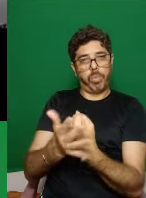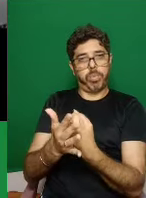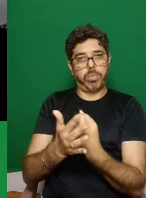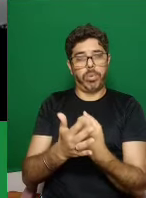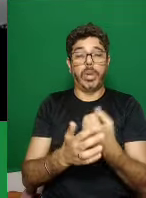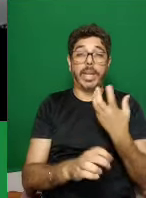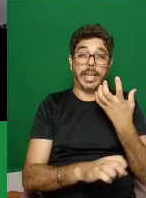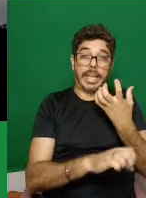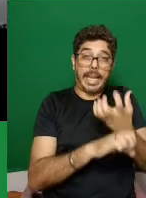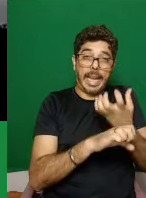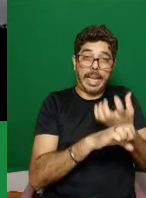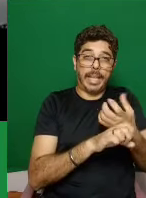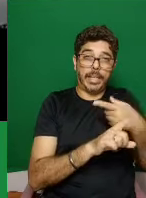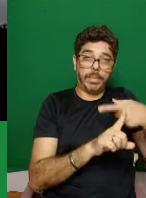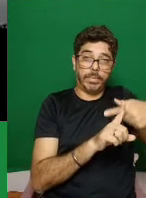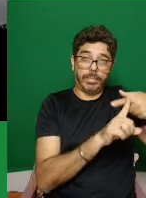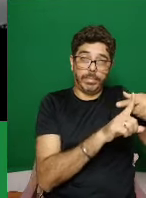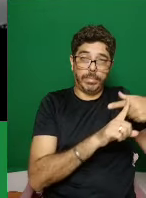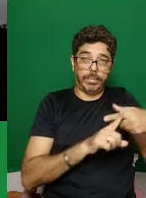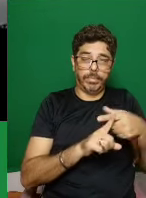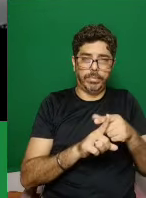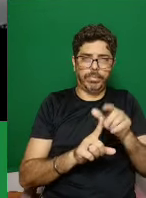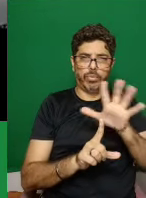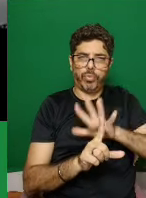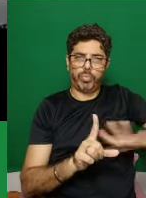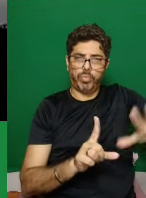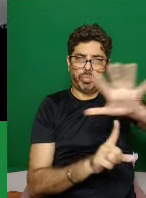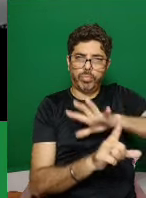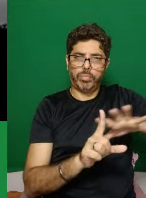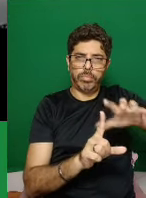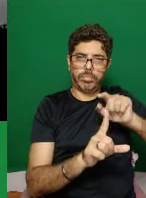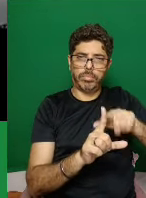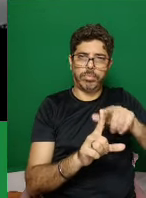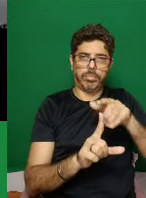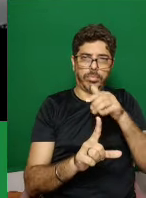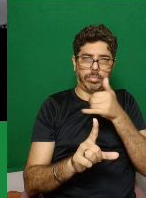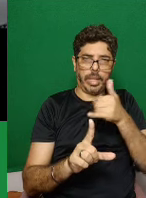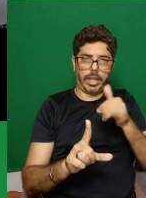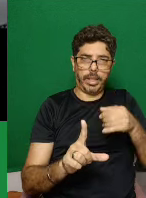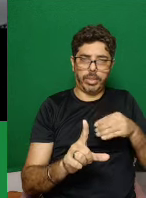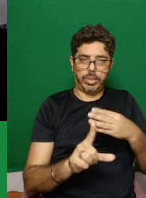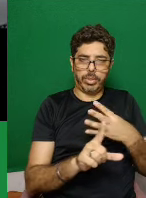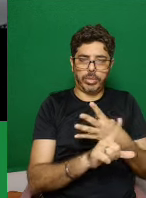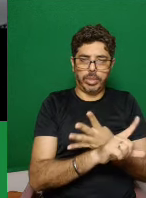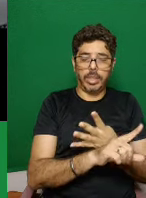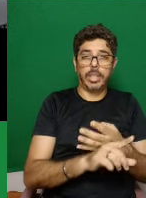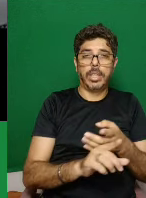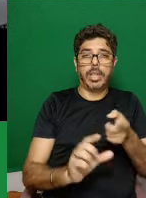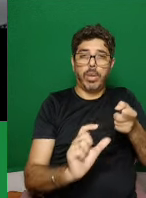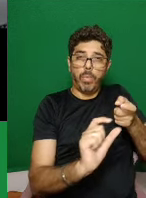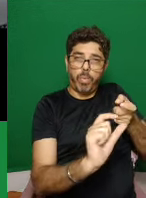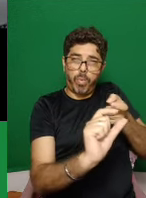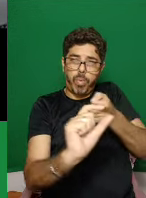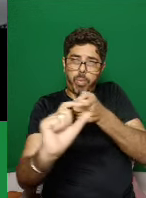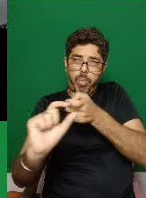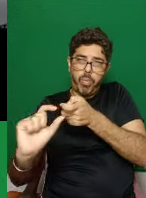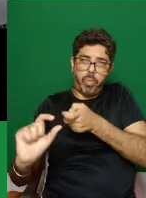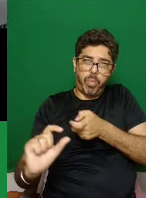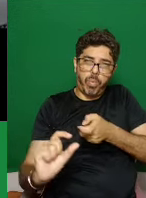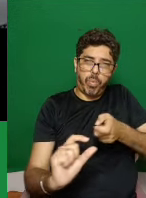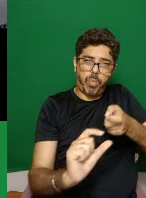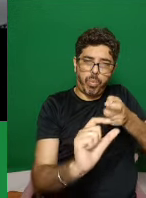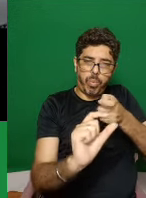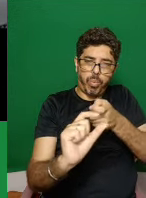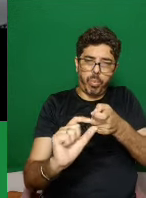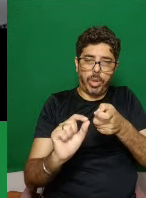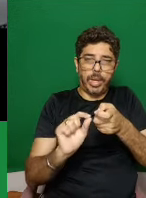ou líquido atomizado, é carregada positivamente por um forte campo eletrostático. Esse campo se forma na extremidade da pistola